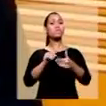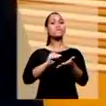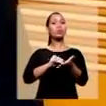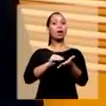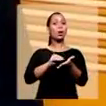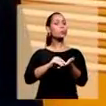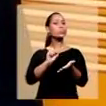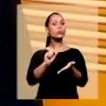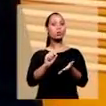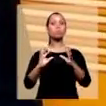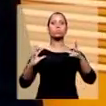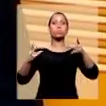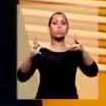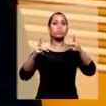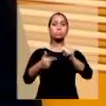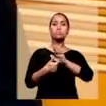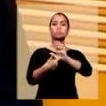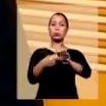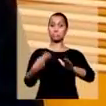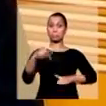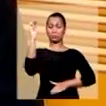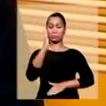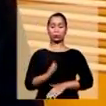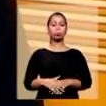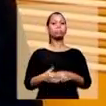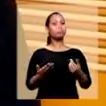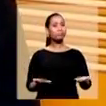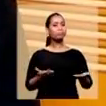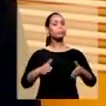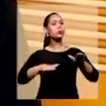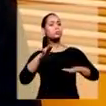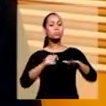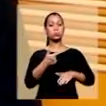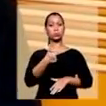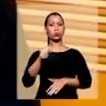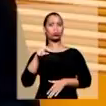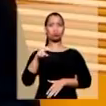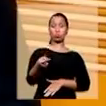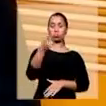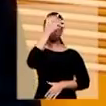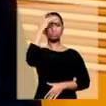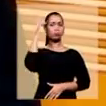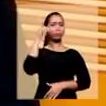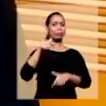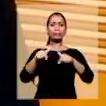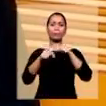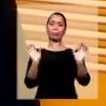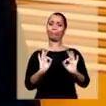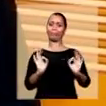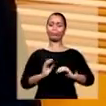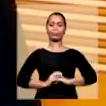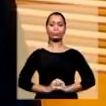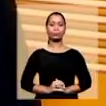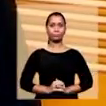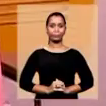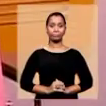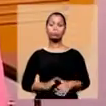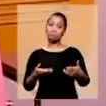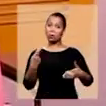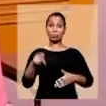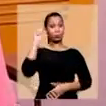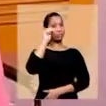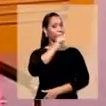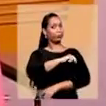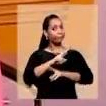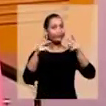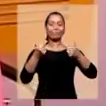O fantasma do desemprego atingiu uma marca histórica no Brasil. São mais de 12 milhões de pessoas fora do mercado de trabalho. Em